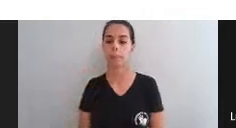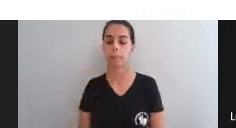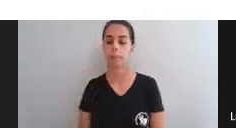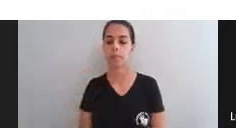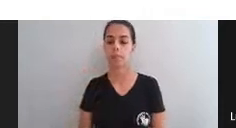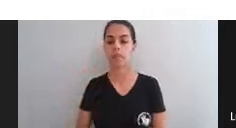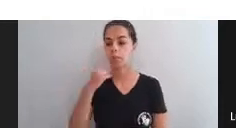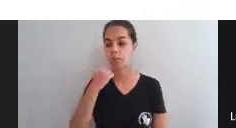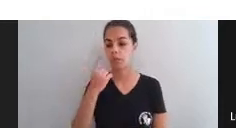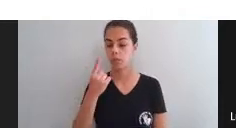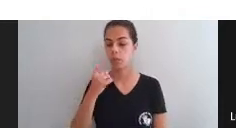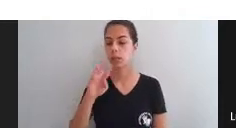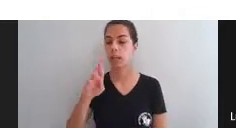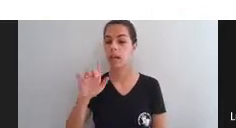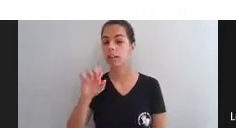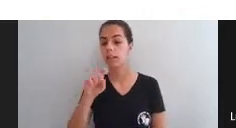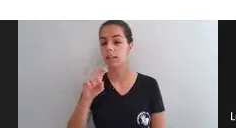essas coisas,